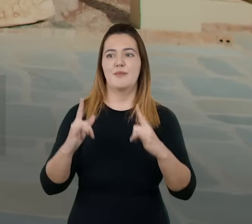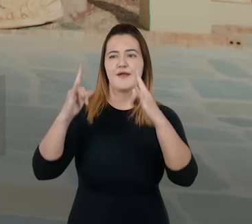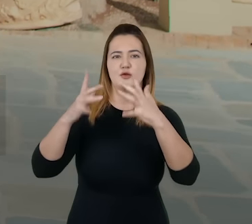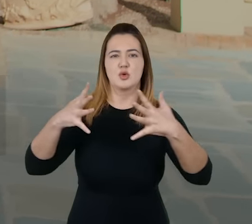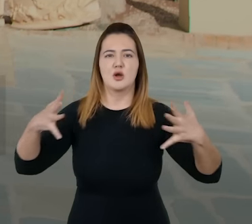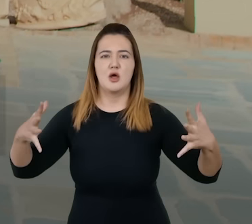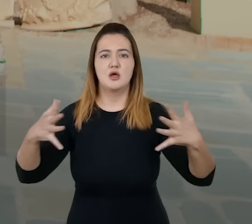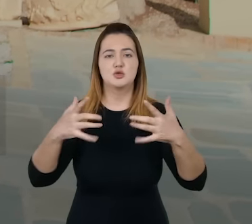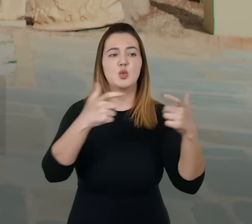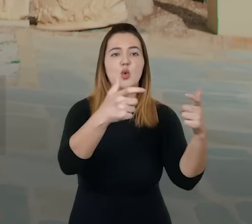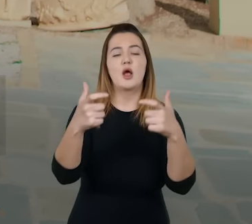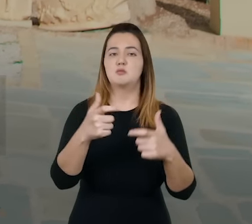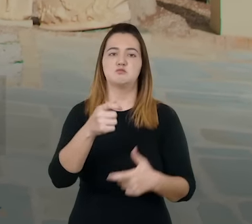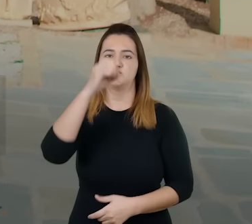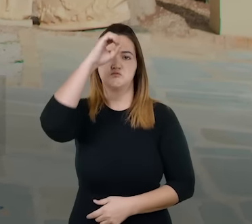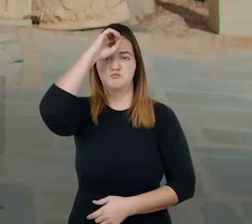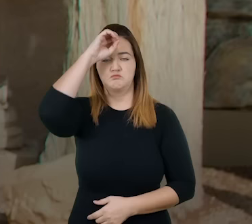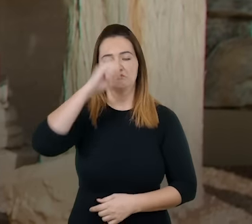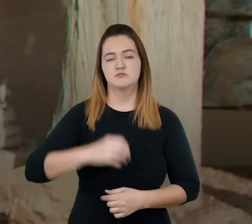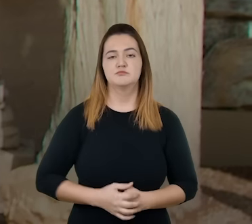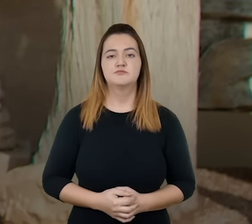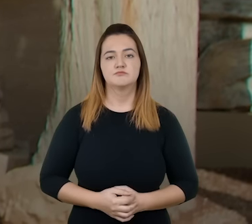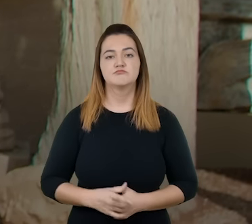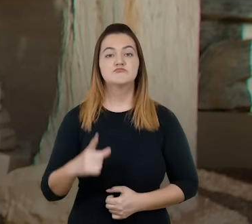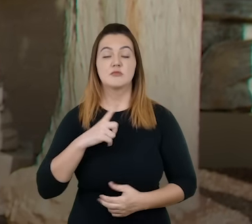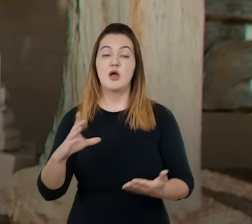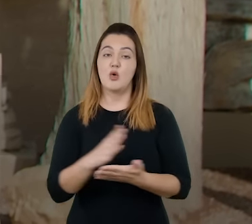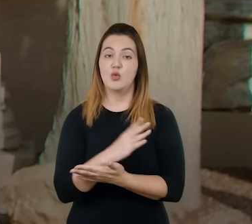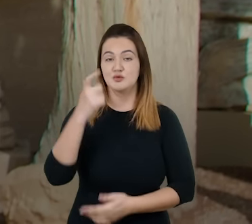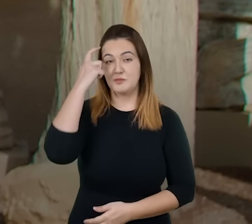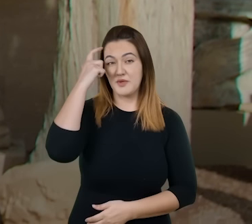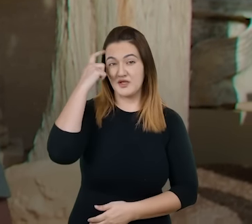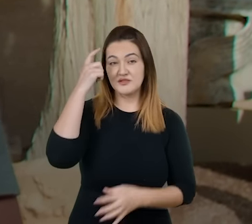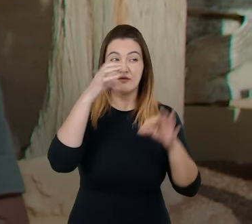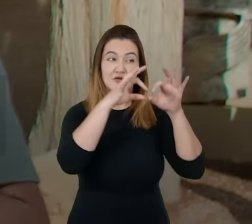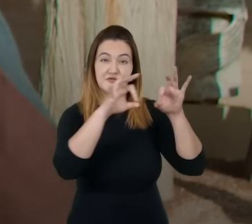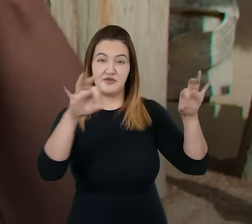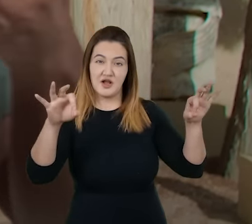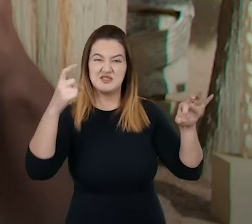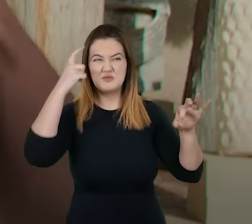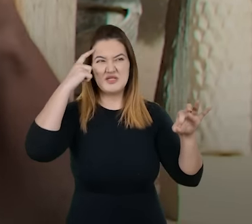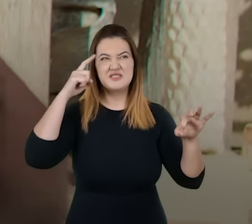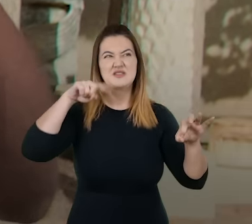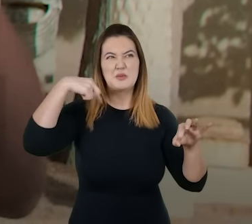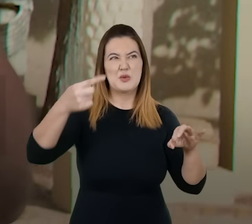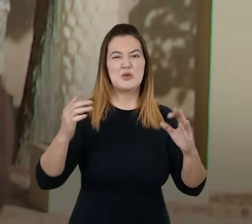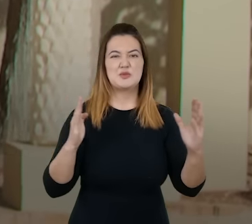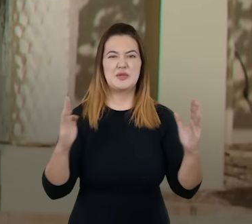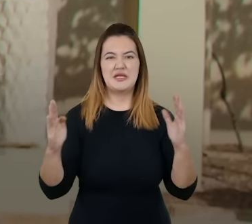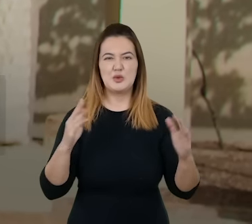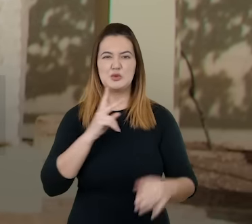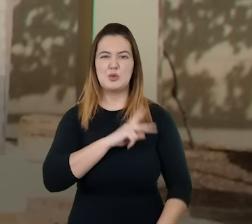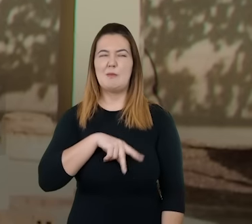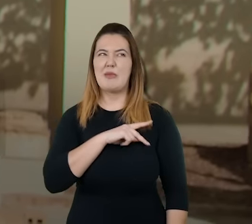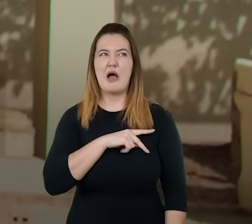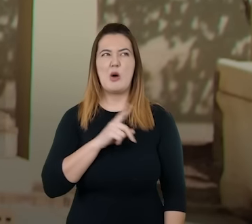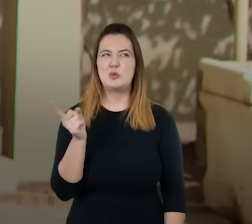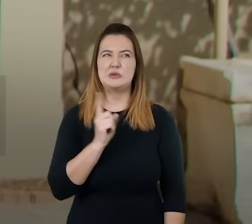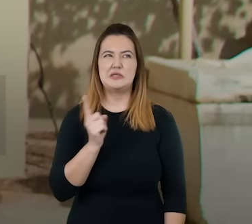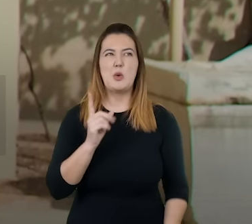e onde eles se reuniam, nós não sabíamos. Alguns pensam que essa inscrição pode ser posterior à época do apóstolo Paulo, pode ser